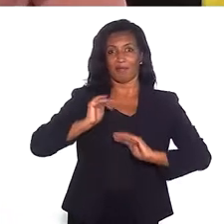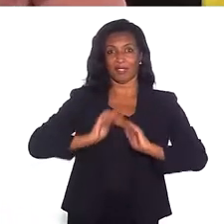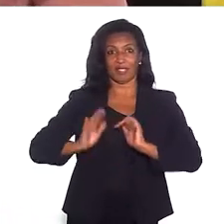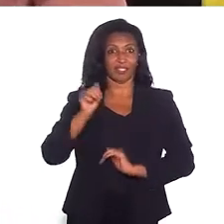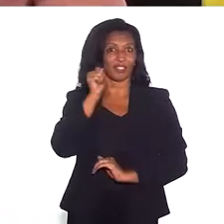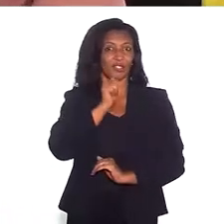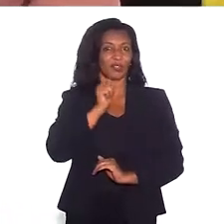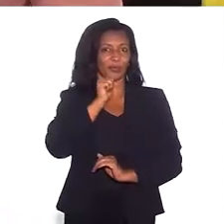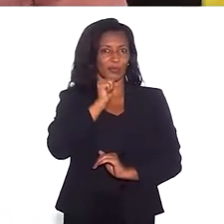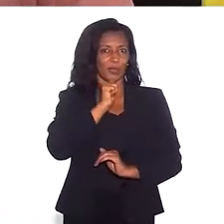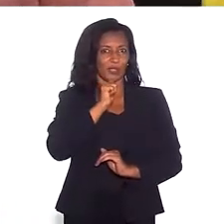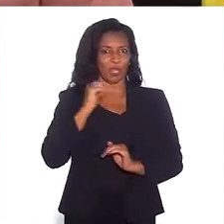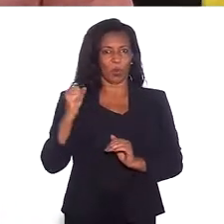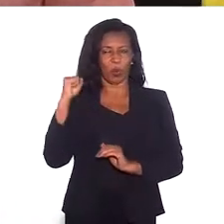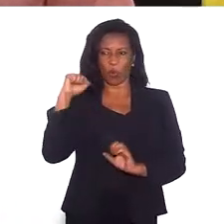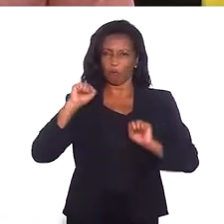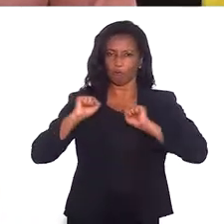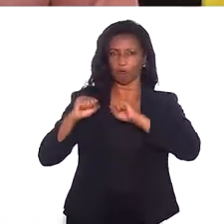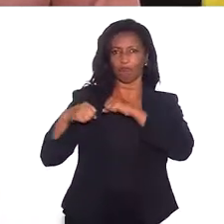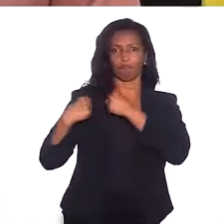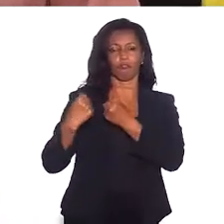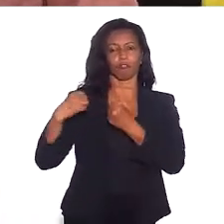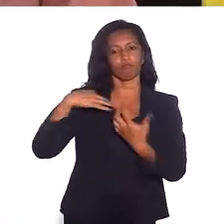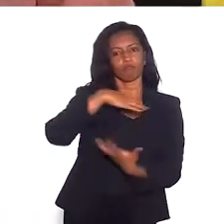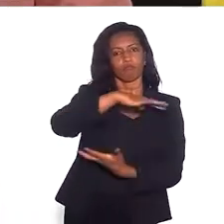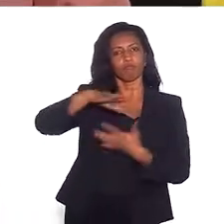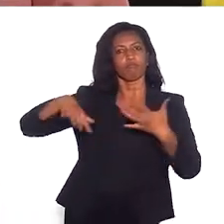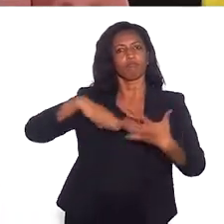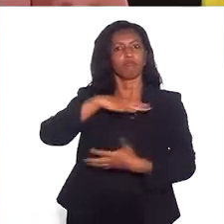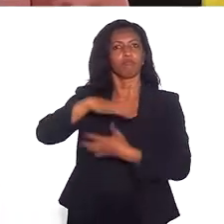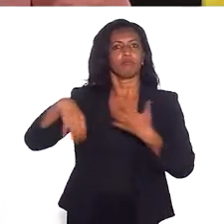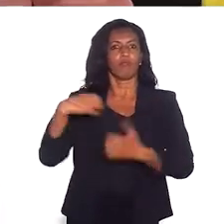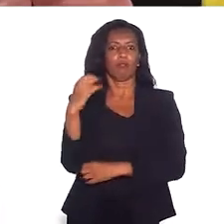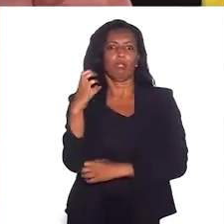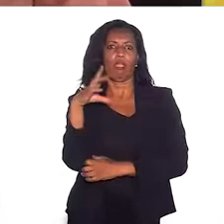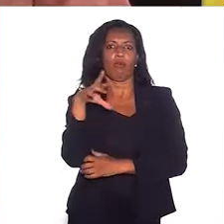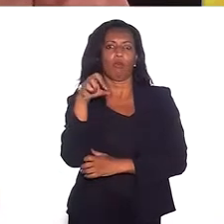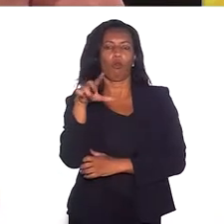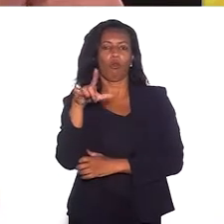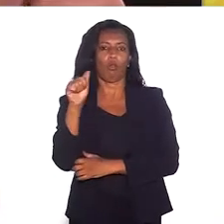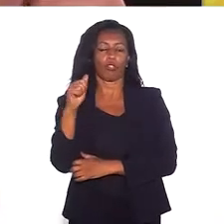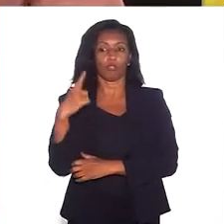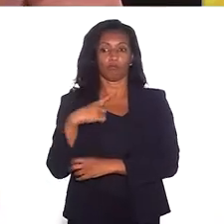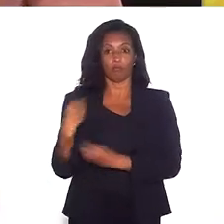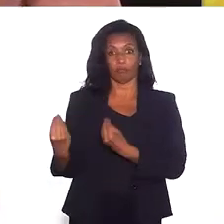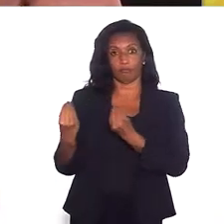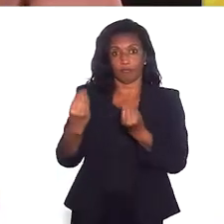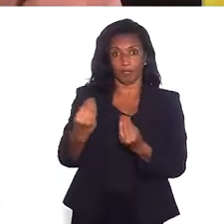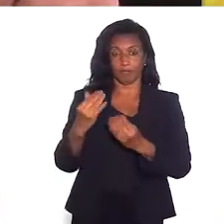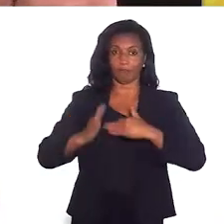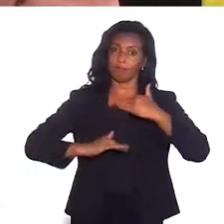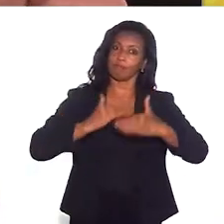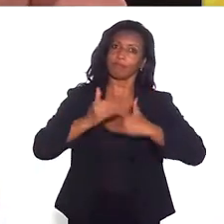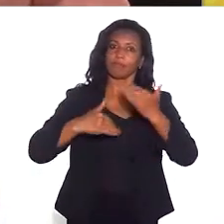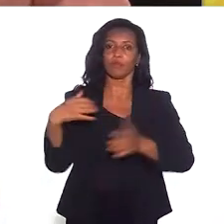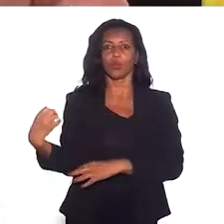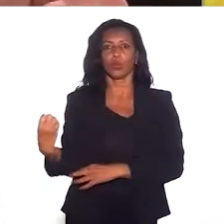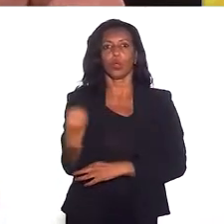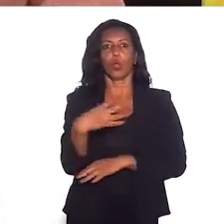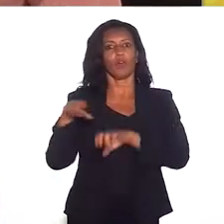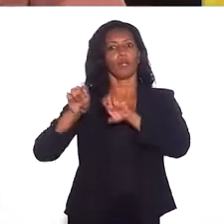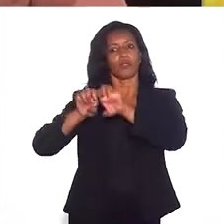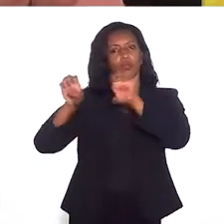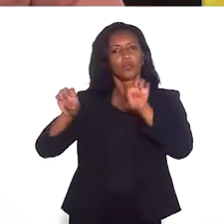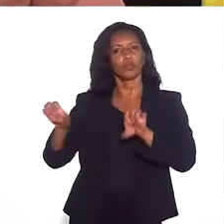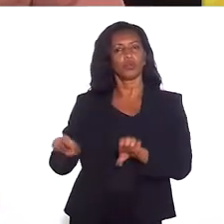das mulheres como impulsoras de uma revolução ecológica, de ocasionar e desenvolver uma nova